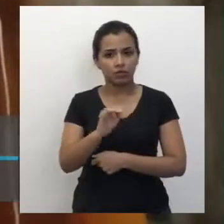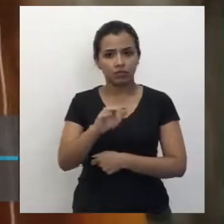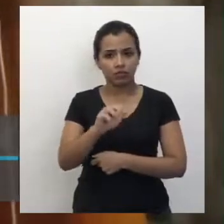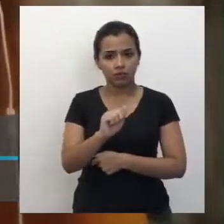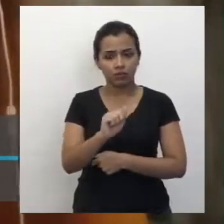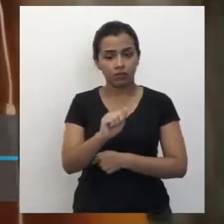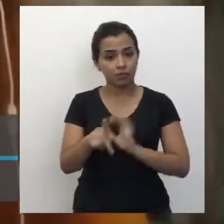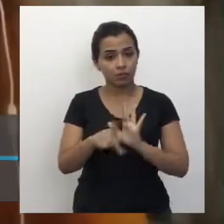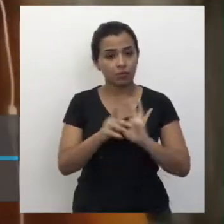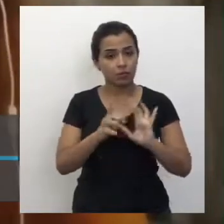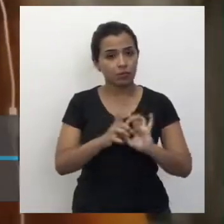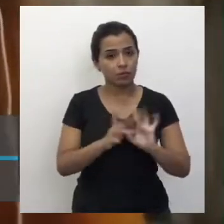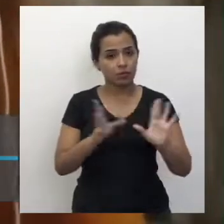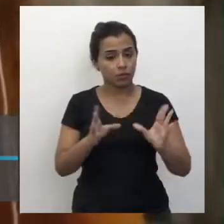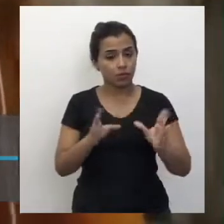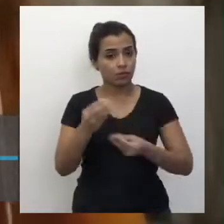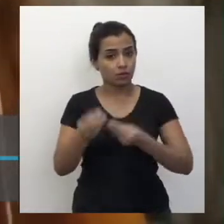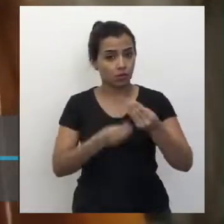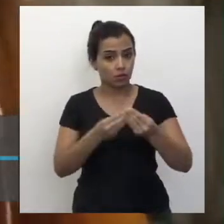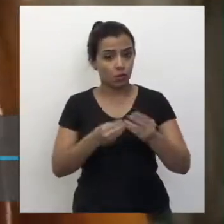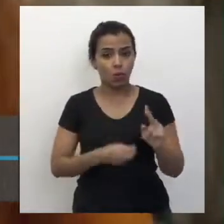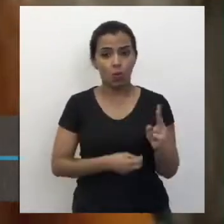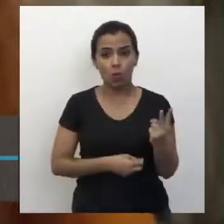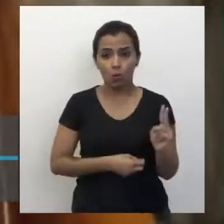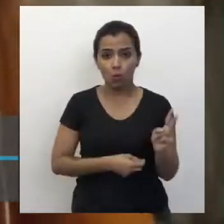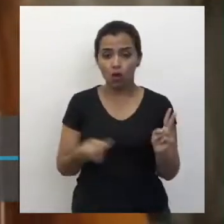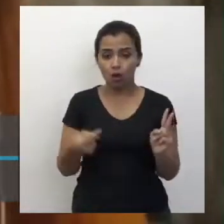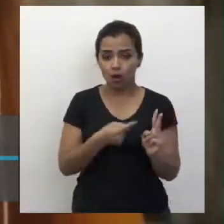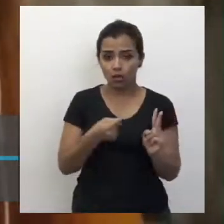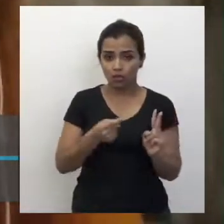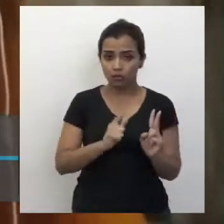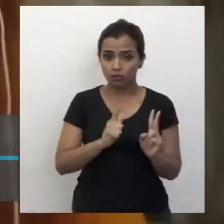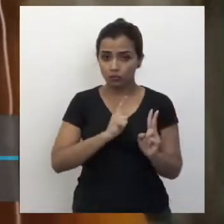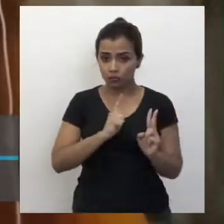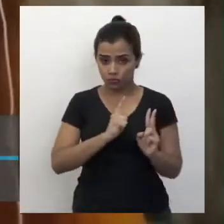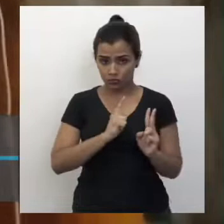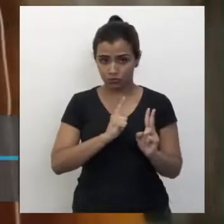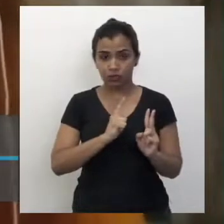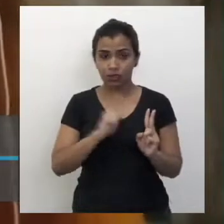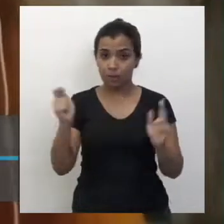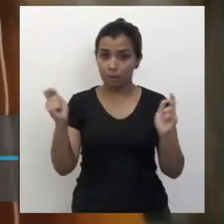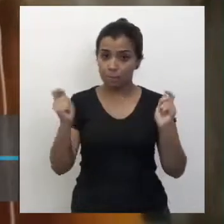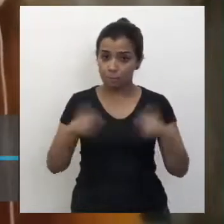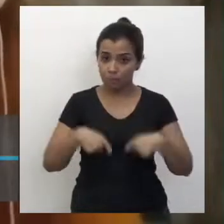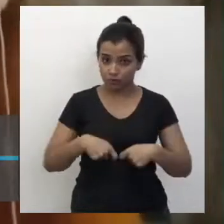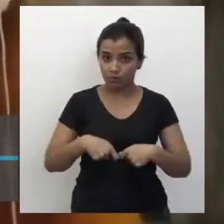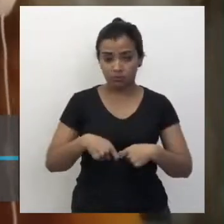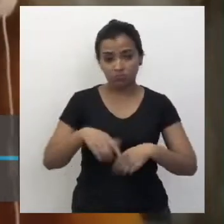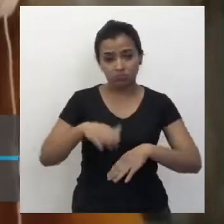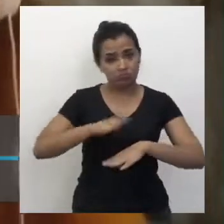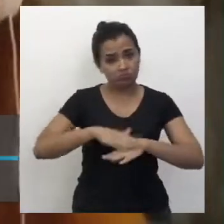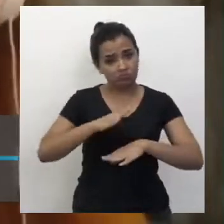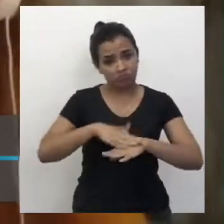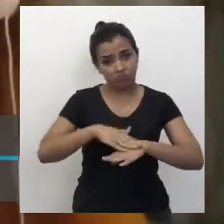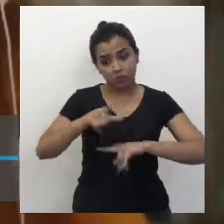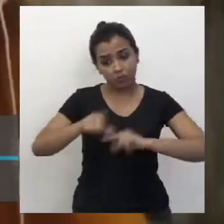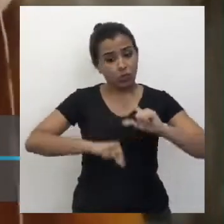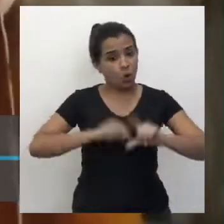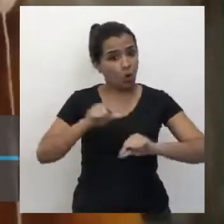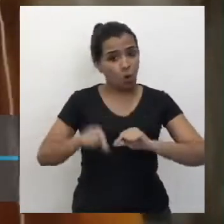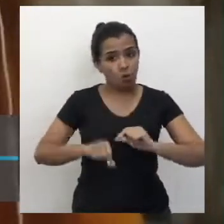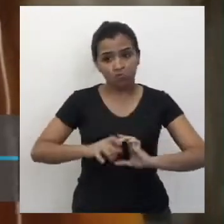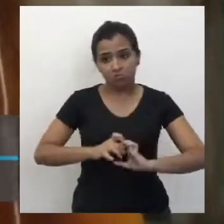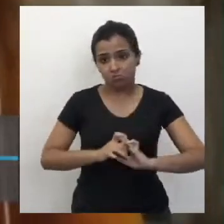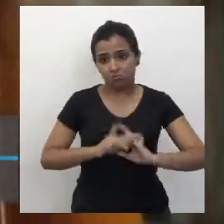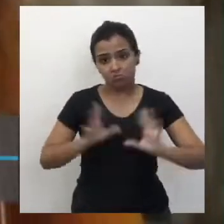de que o casal tinha a possibilidade de realizar escolhas ou